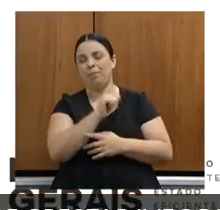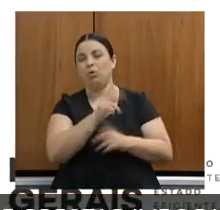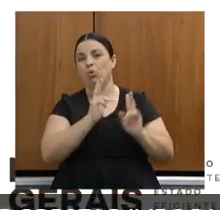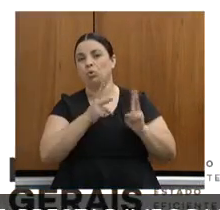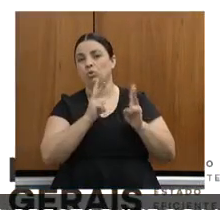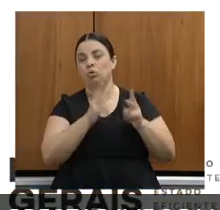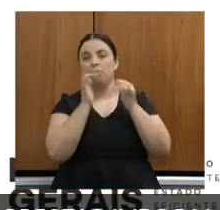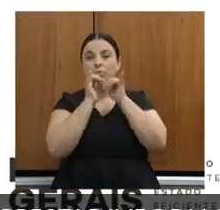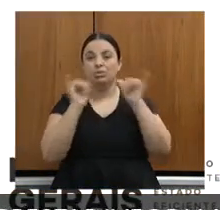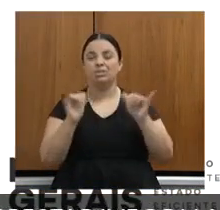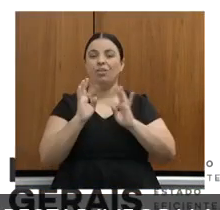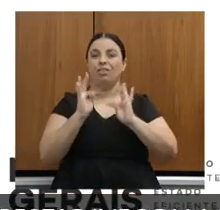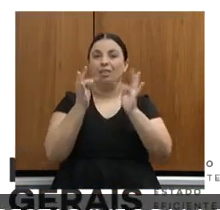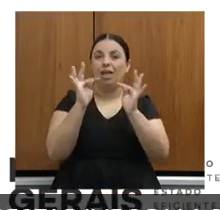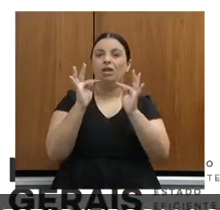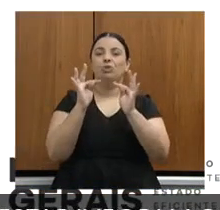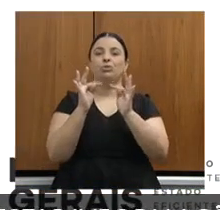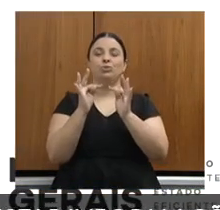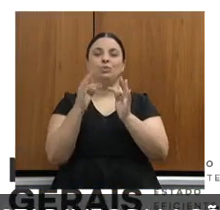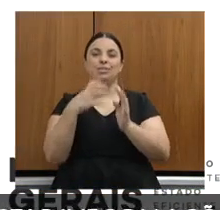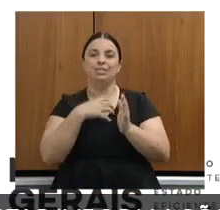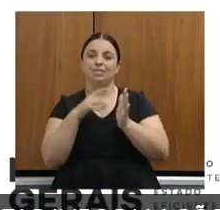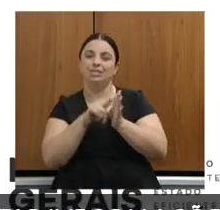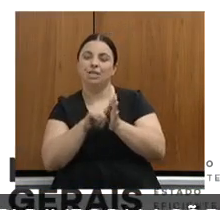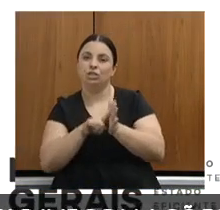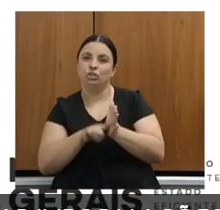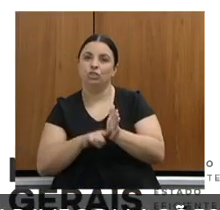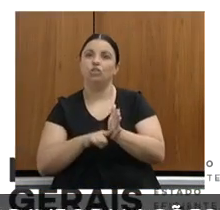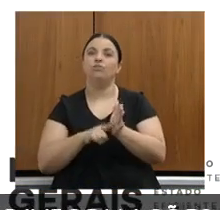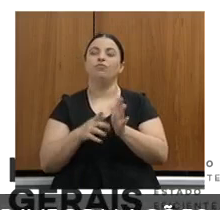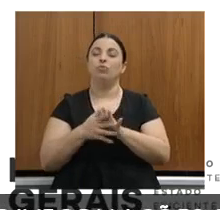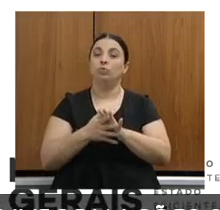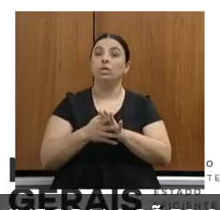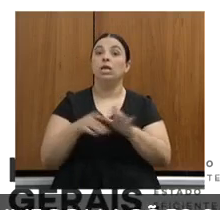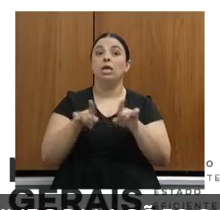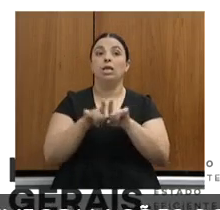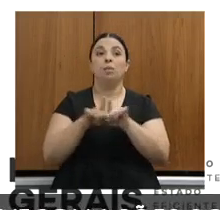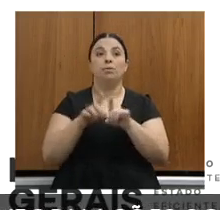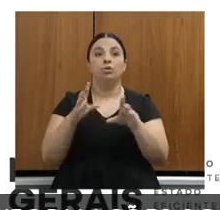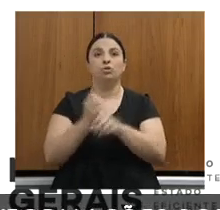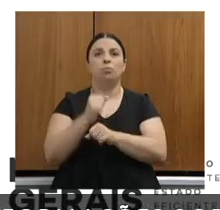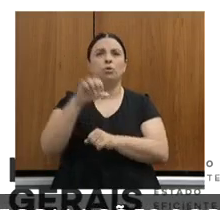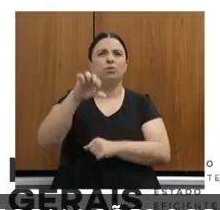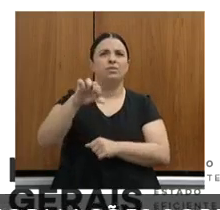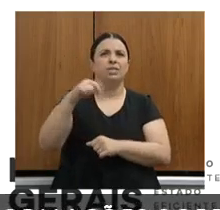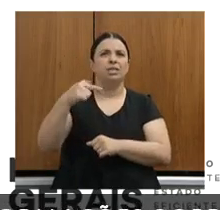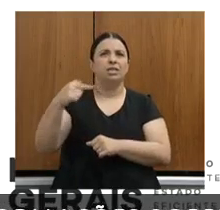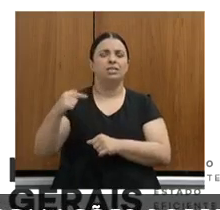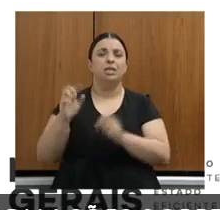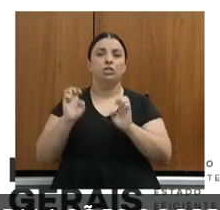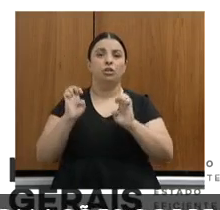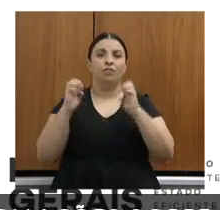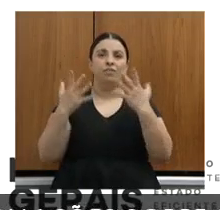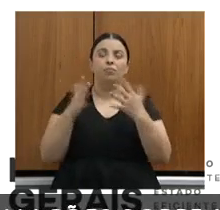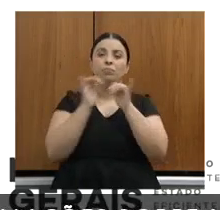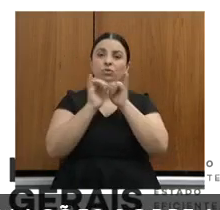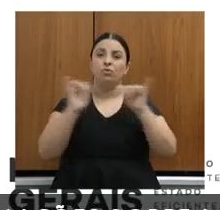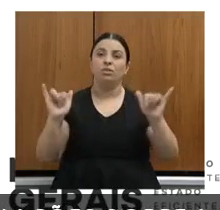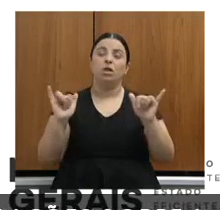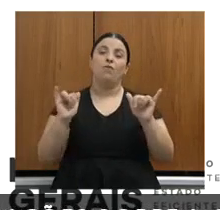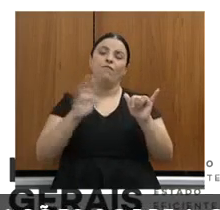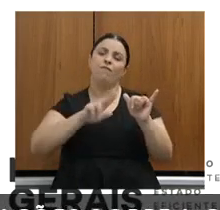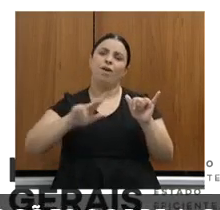e também realizar a realização de 977 eventos técnicos antes para divulgação de tecnologias agropecuárias